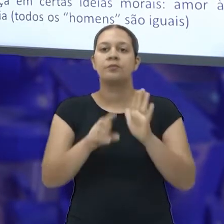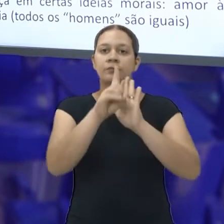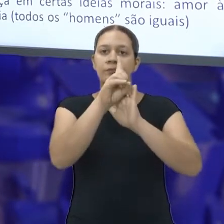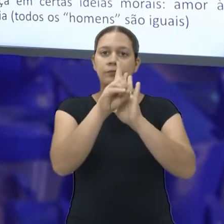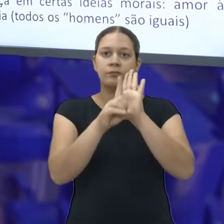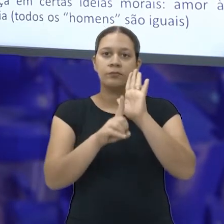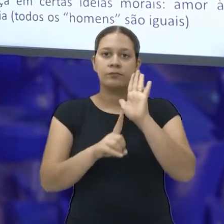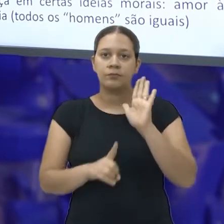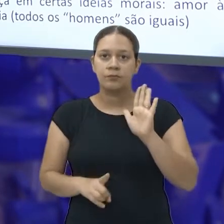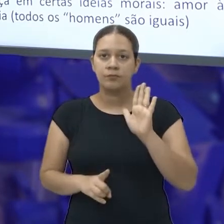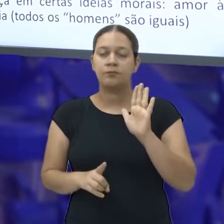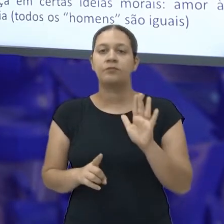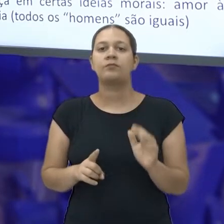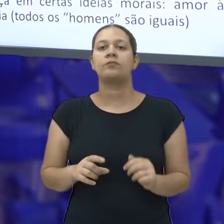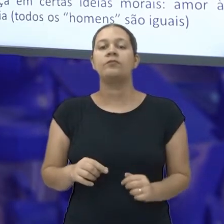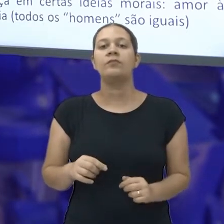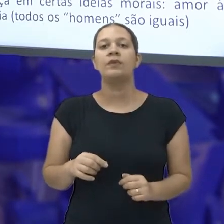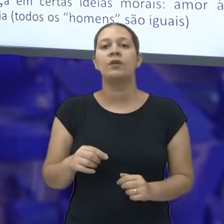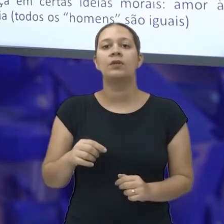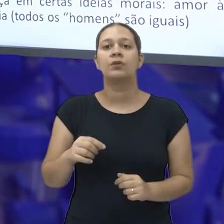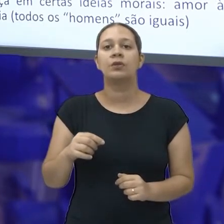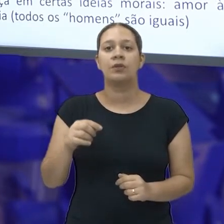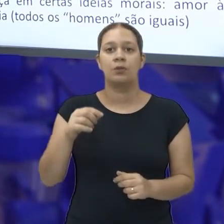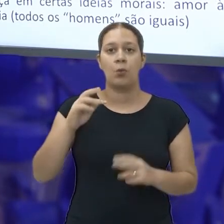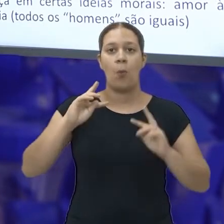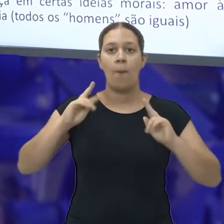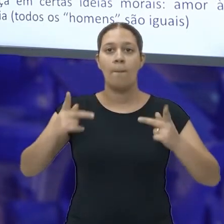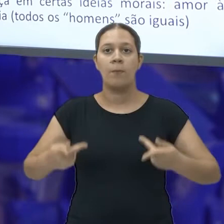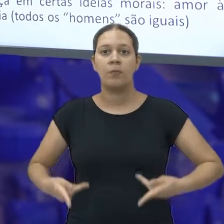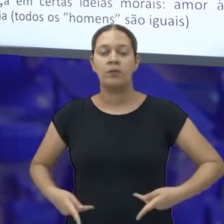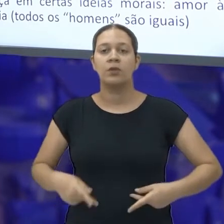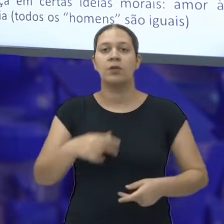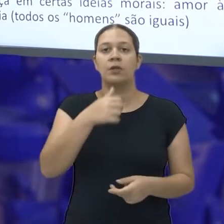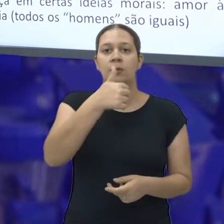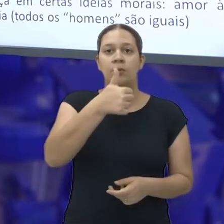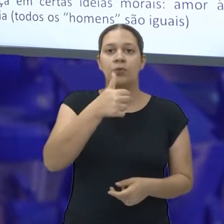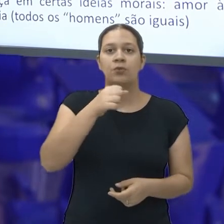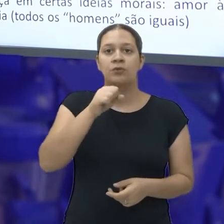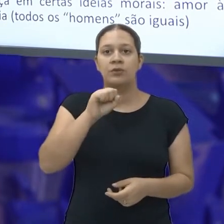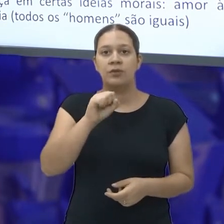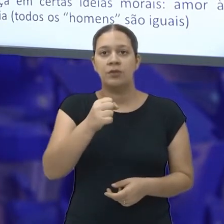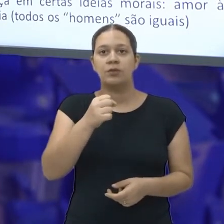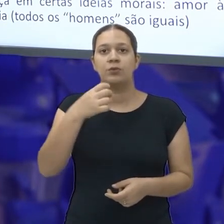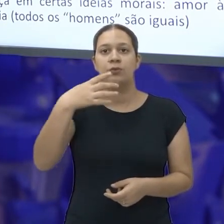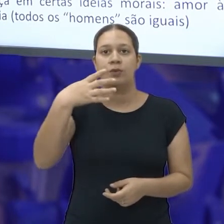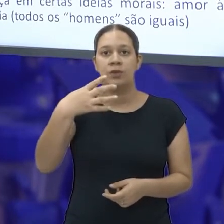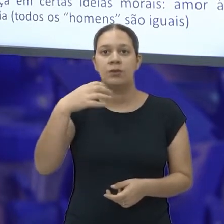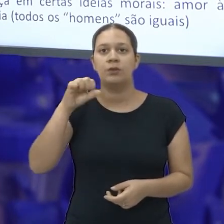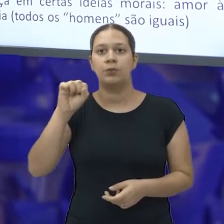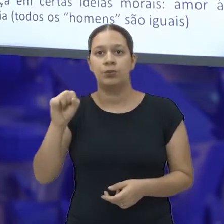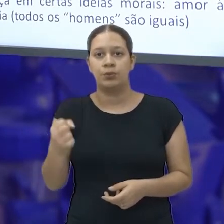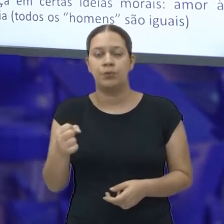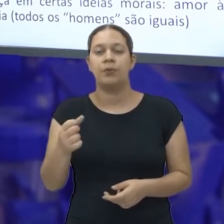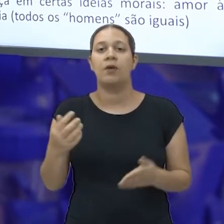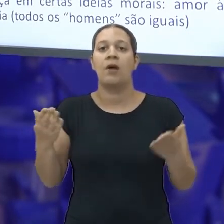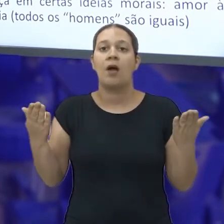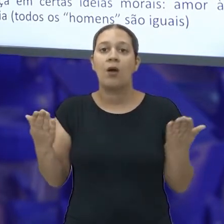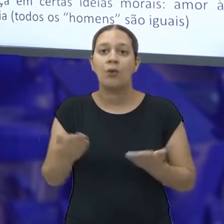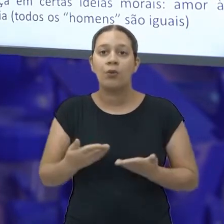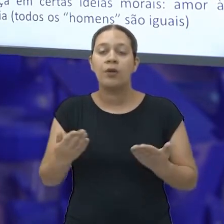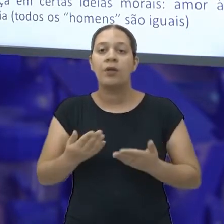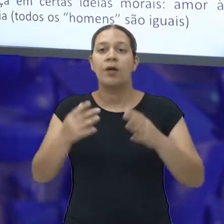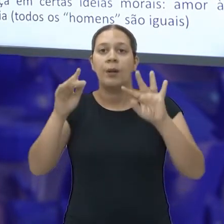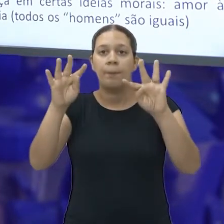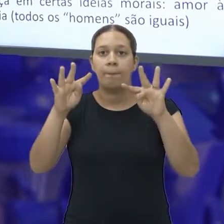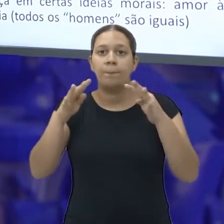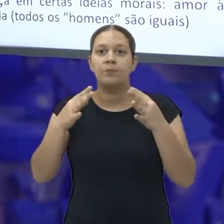Declaração Universal dos Direitos Humanos de 1948. Gente, prestem atenção agora, mais do que